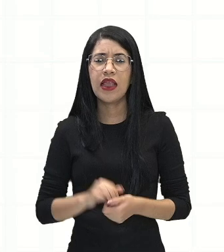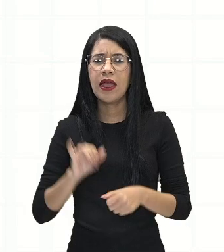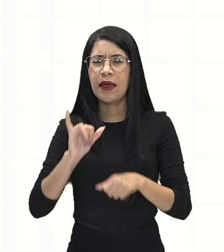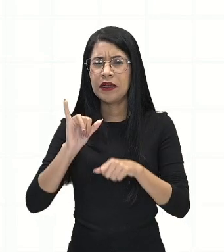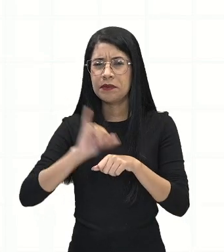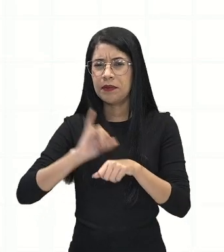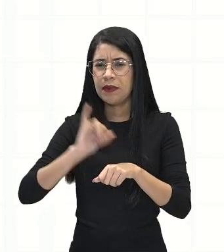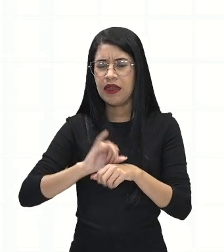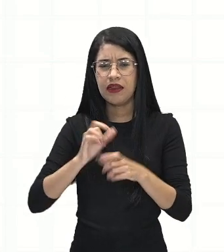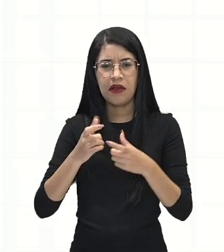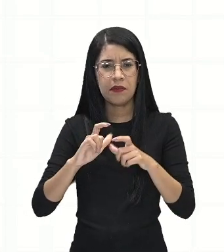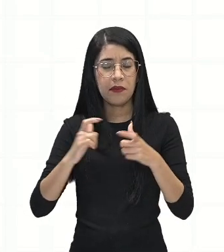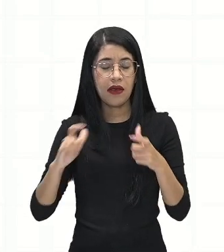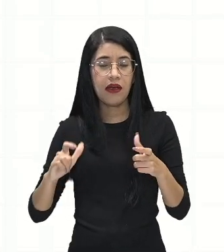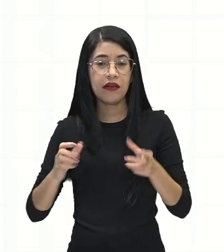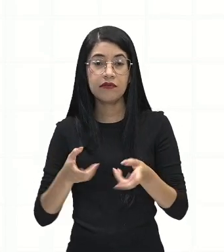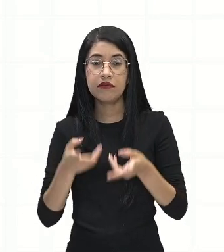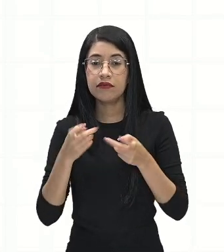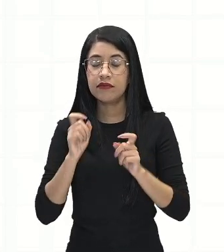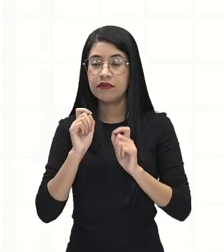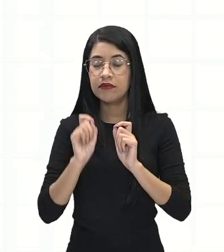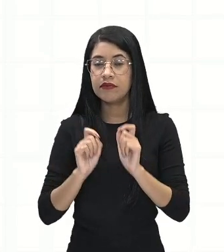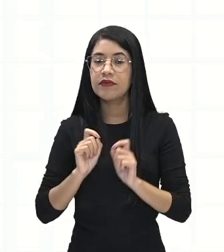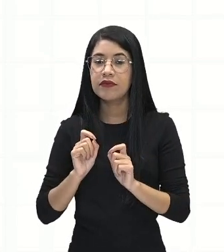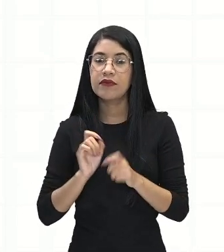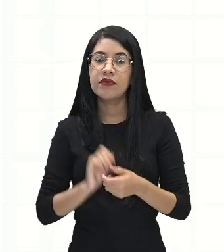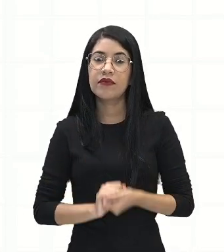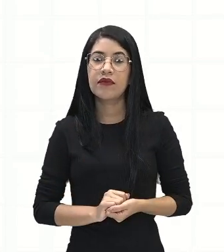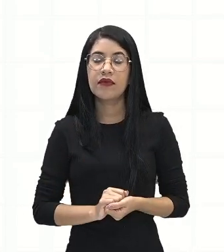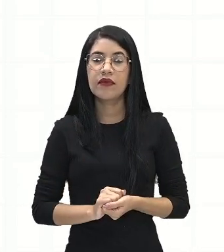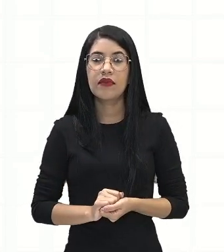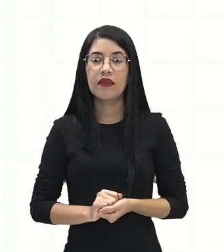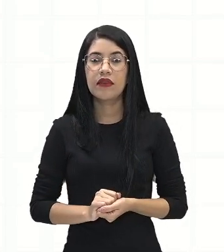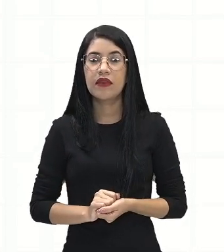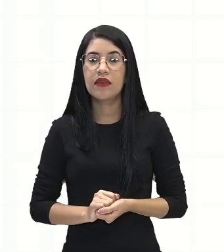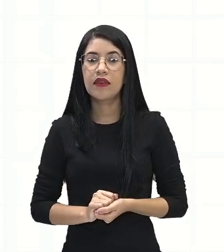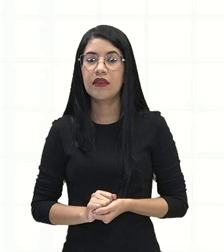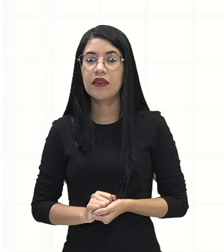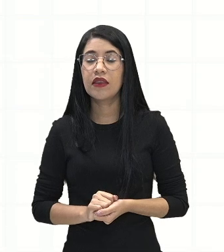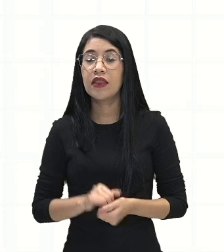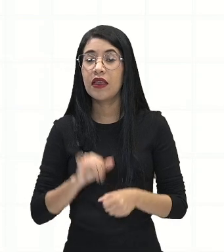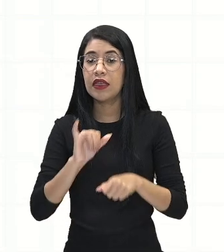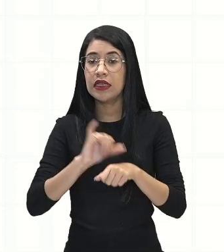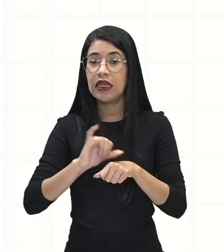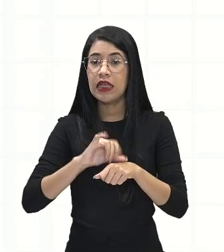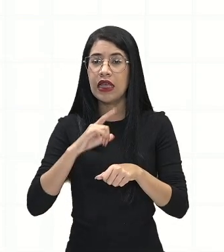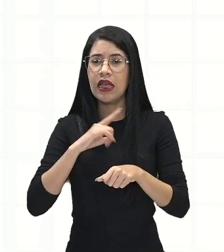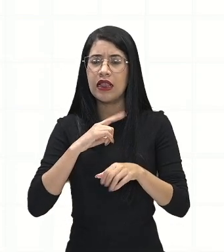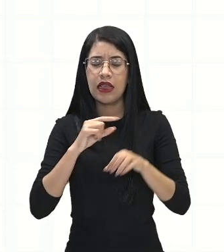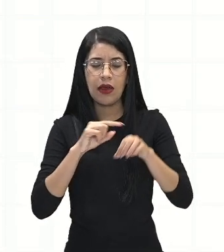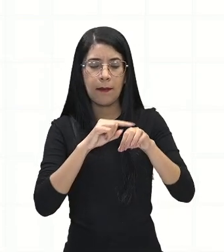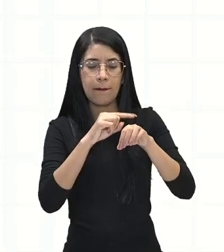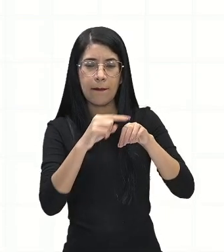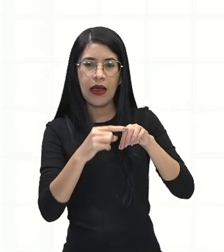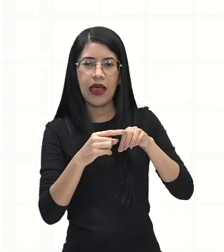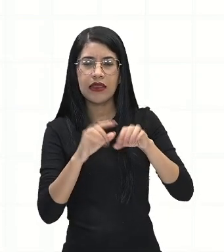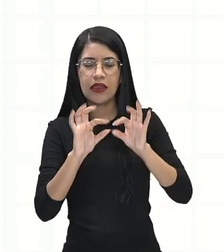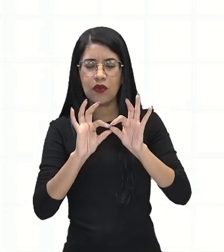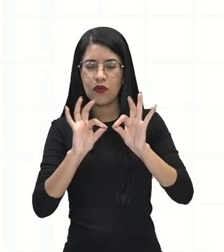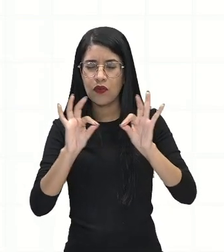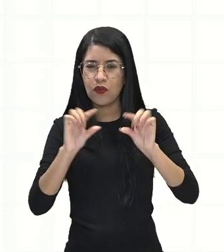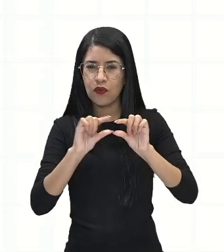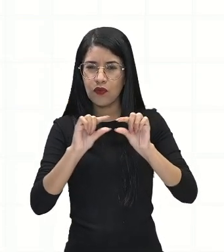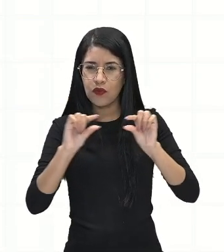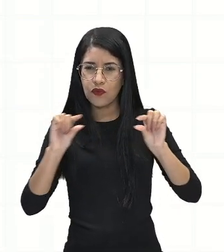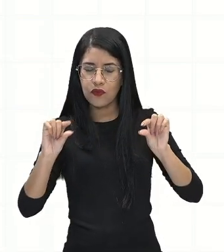né? Você consegue observar aqui, olha, que esse objeto ele vai ter um espaço onde a corda vai passar